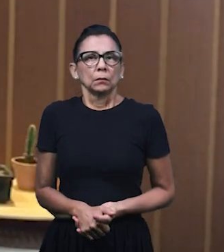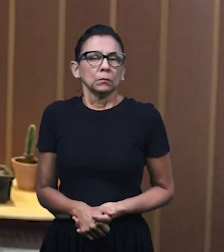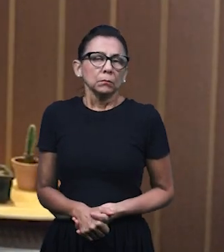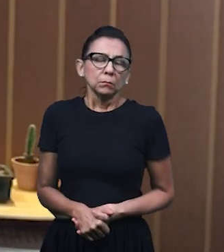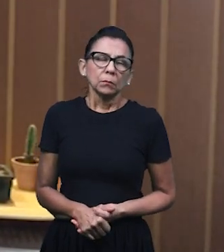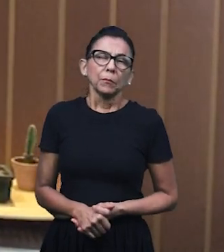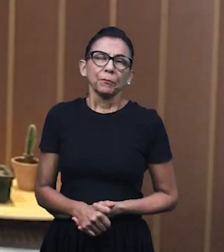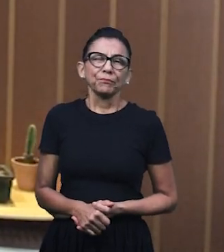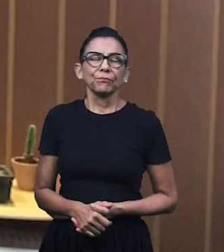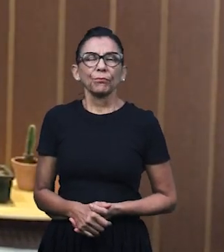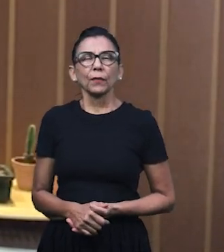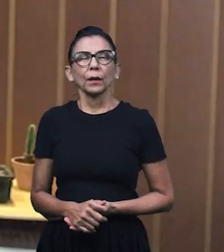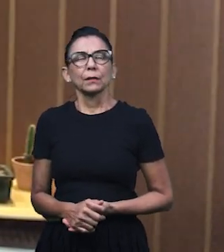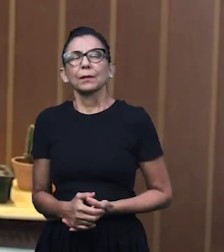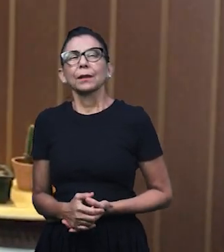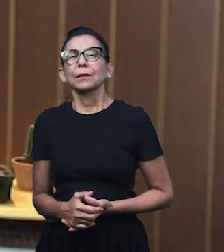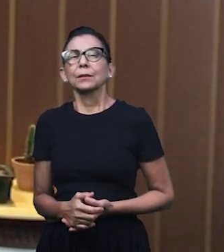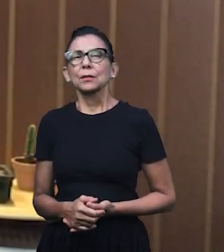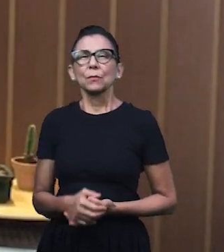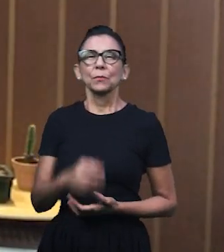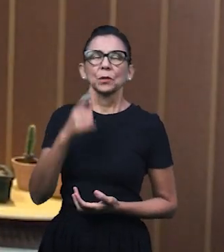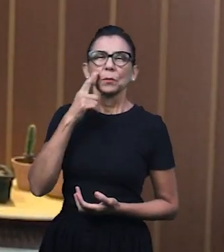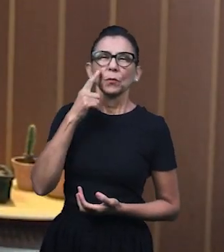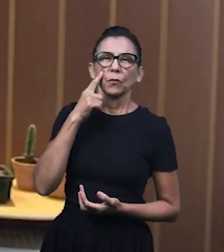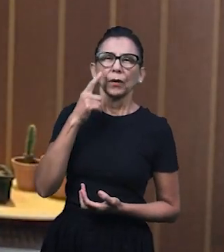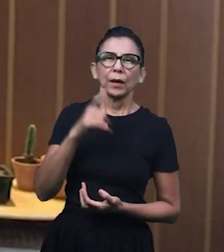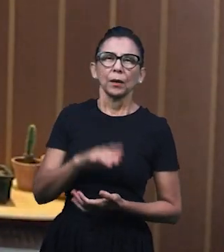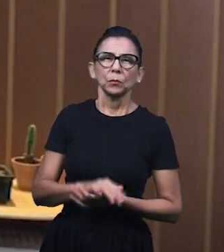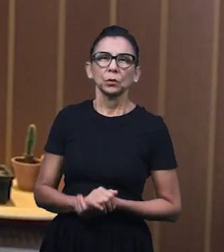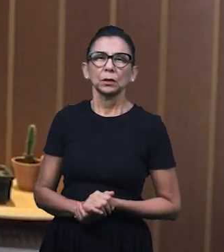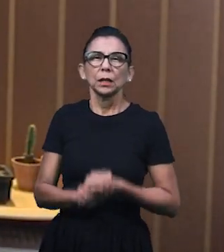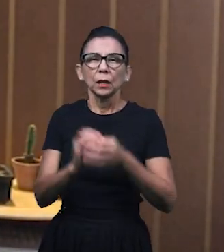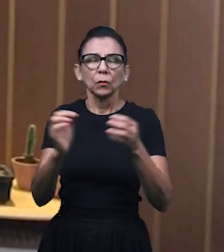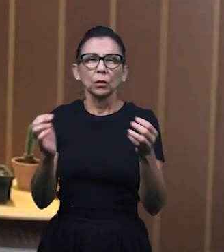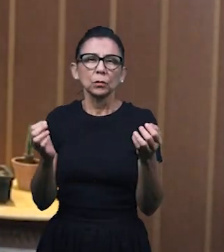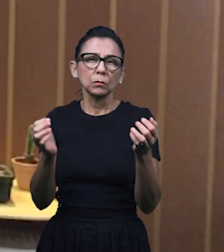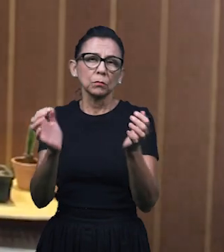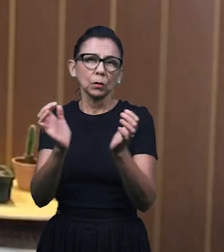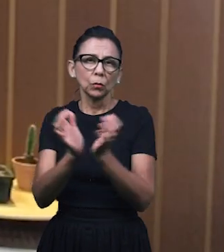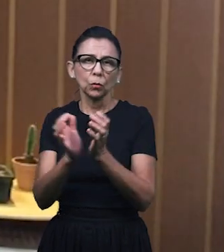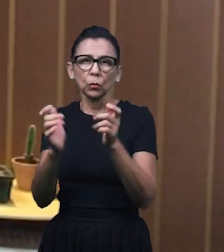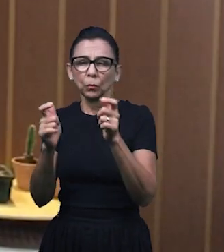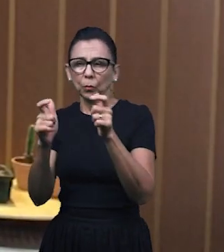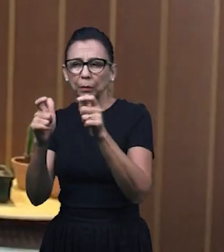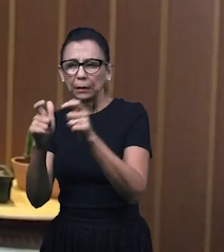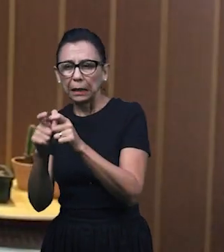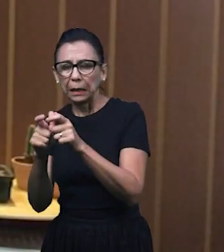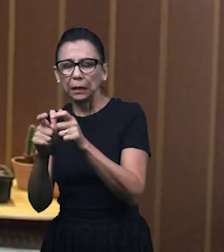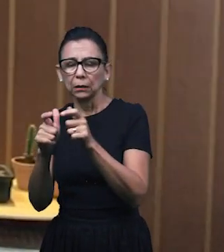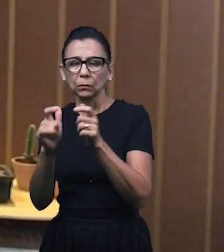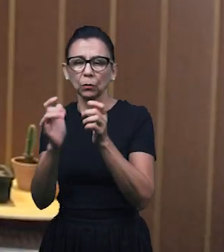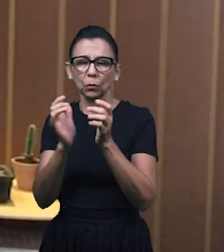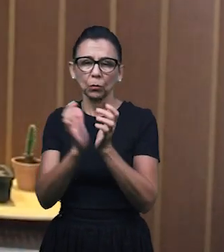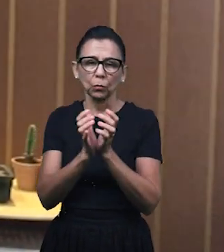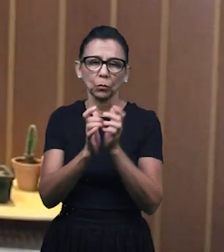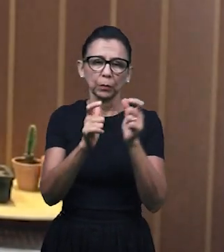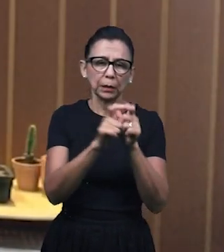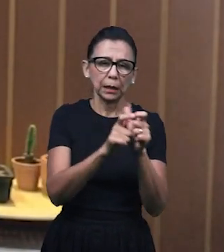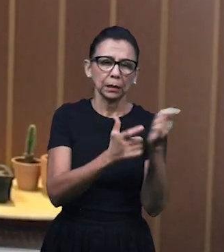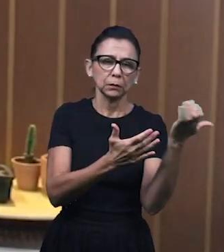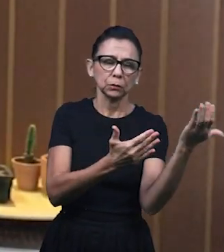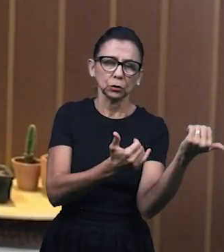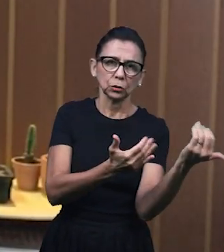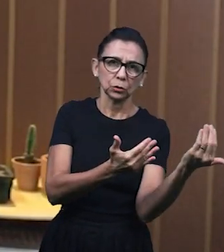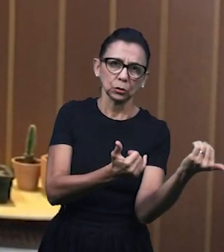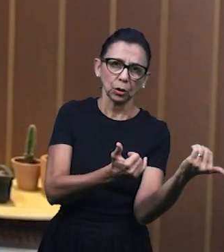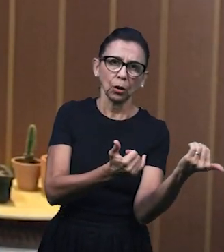do som, para tocar os instrumentos, mas conseguimos sempre 50% de jovens, 50% do que é